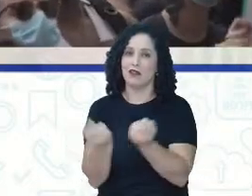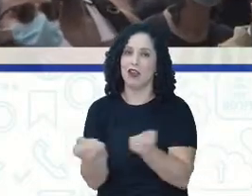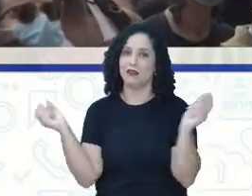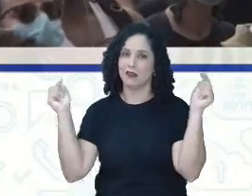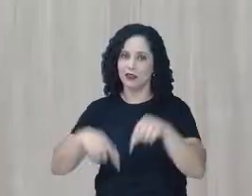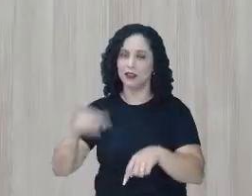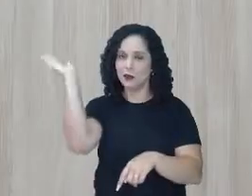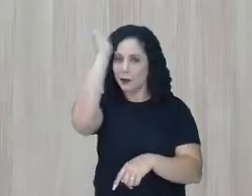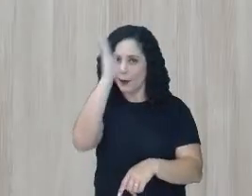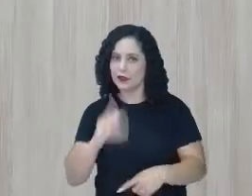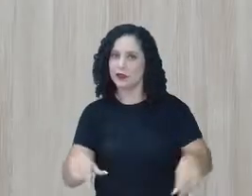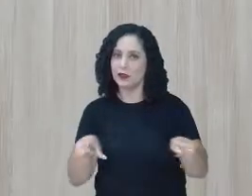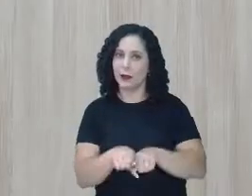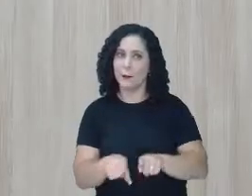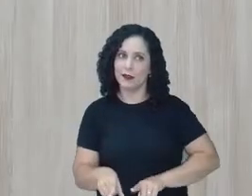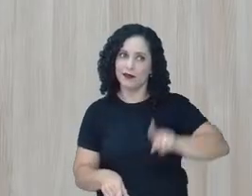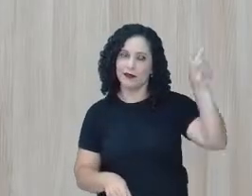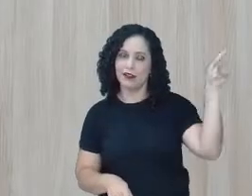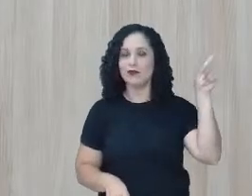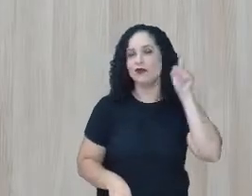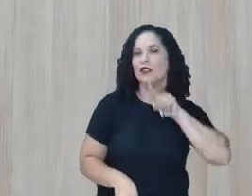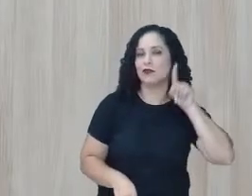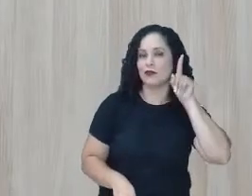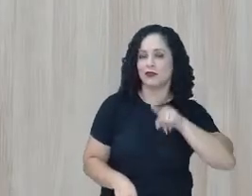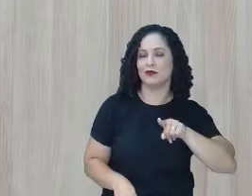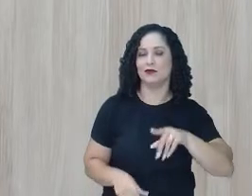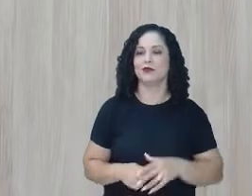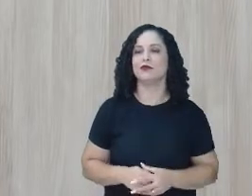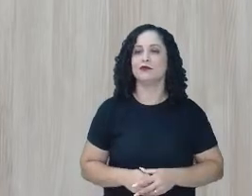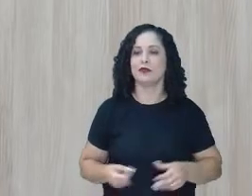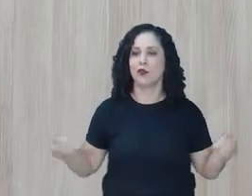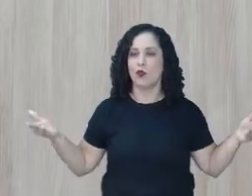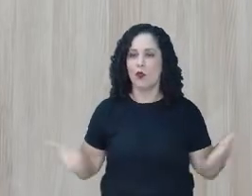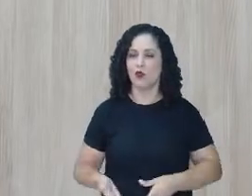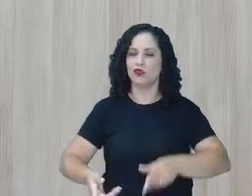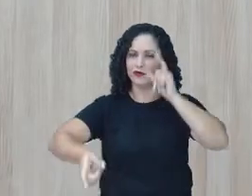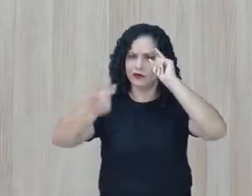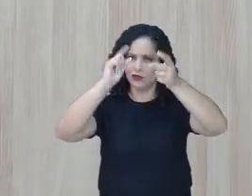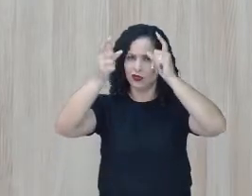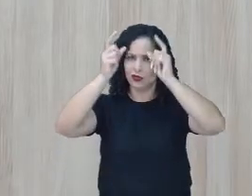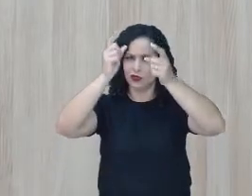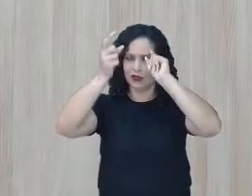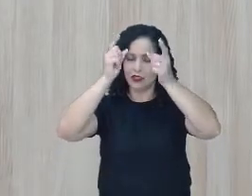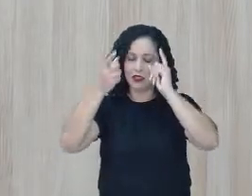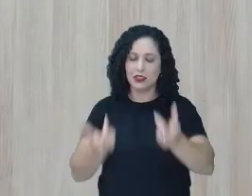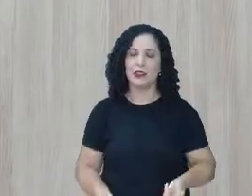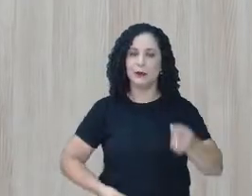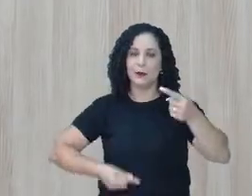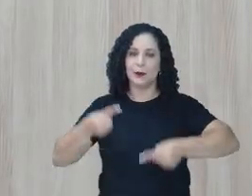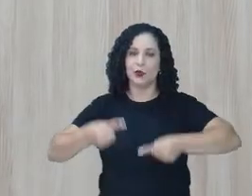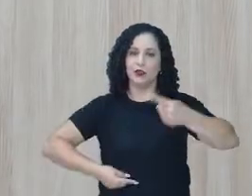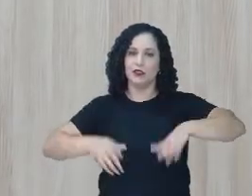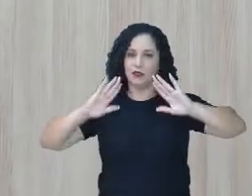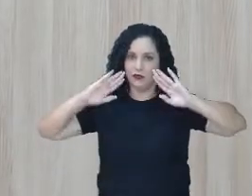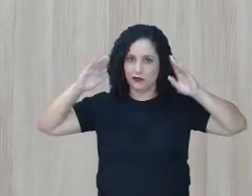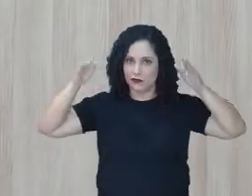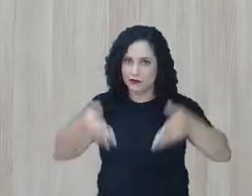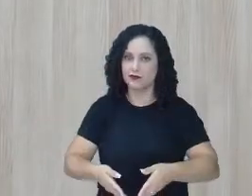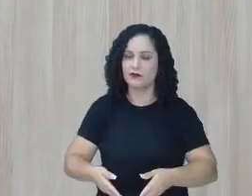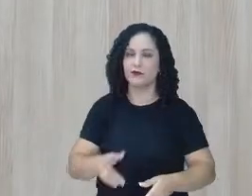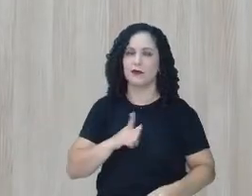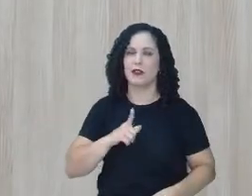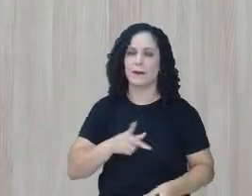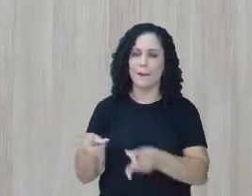Estados Unidos, né? E aí, hoje, quando nós discutimos políticas específicas, né, considerando os